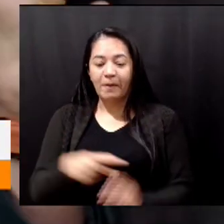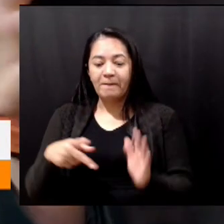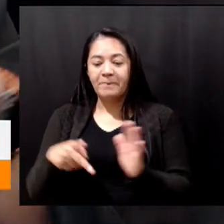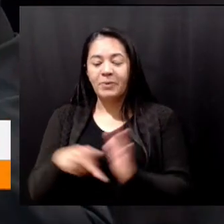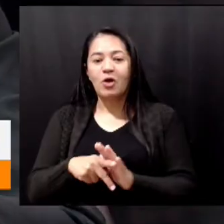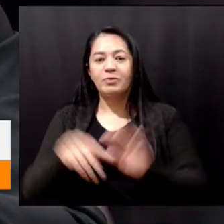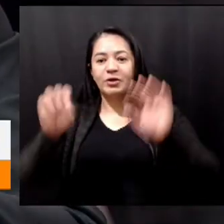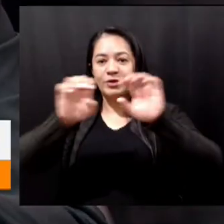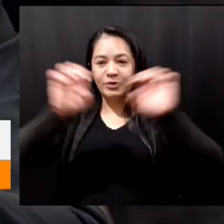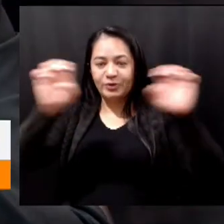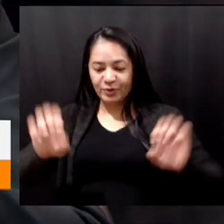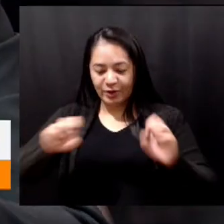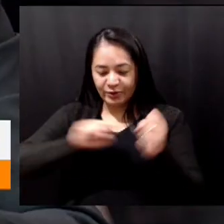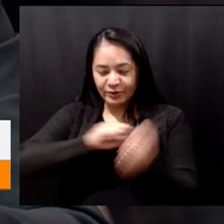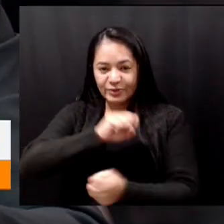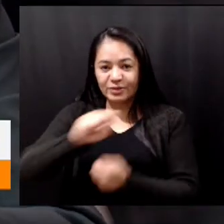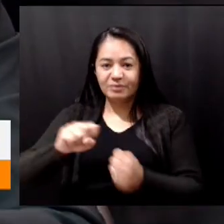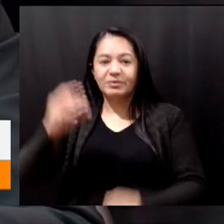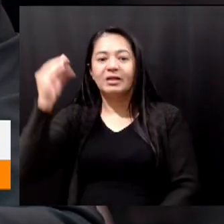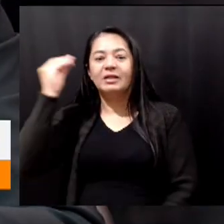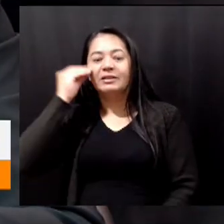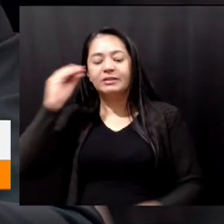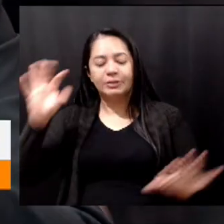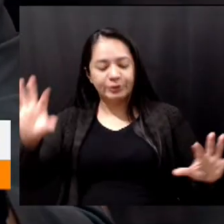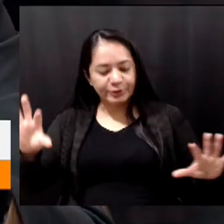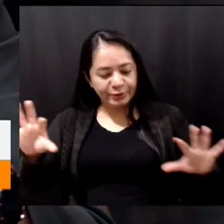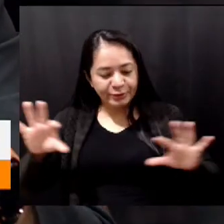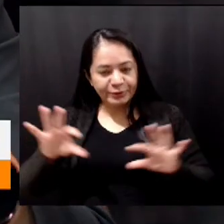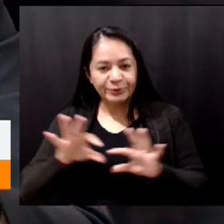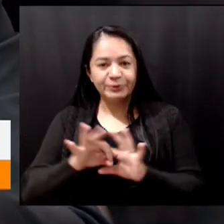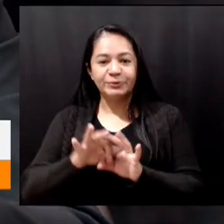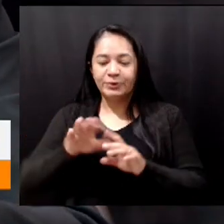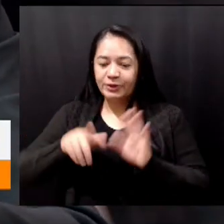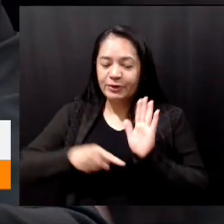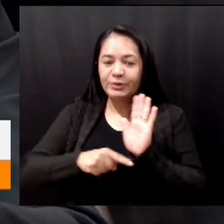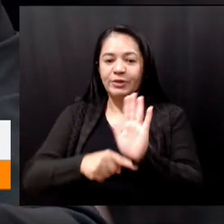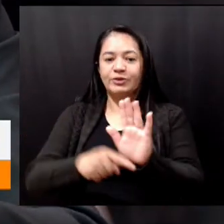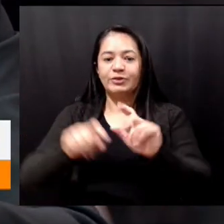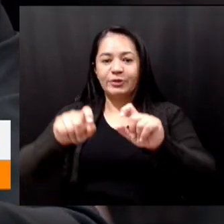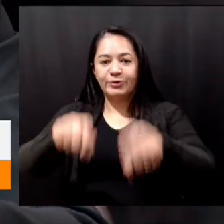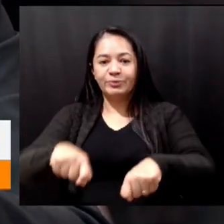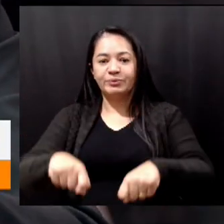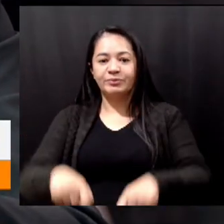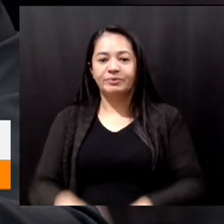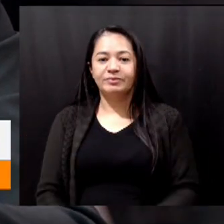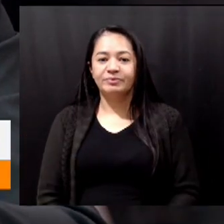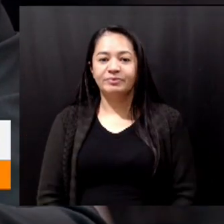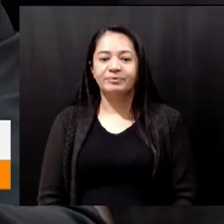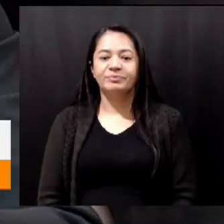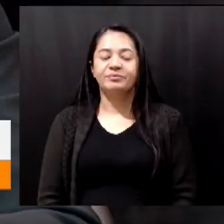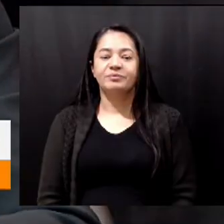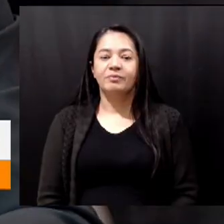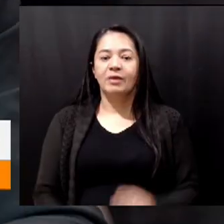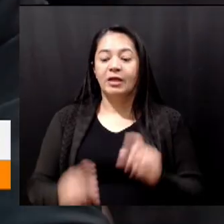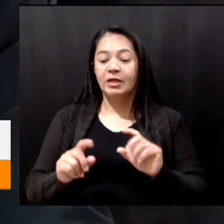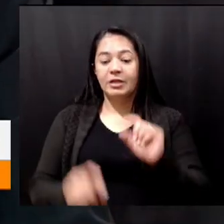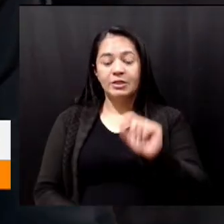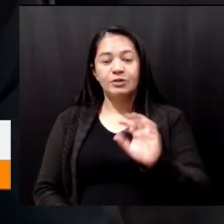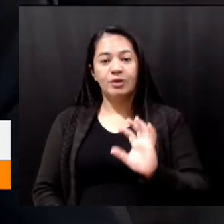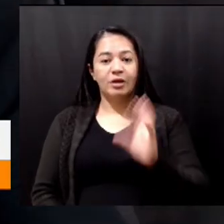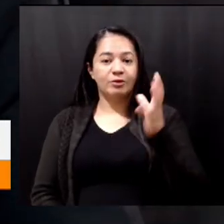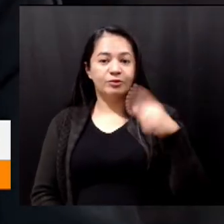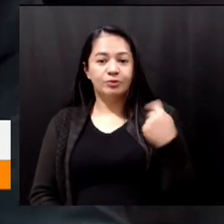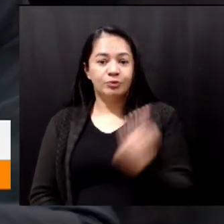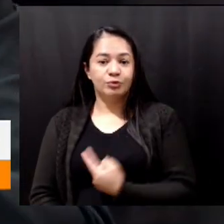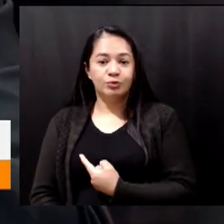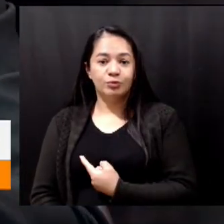fazer, unir as pontas e ajudar no possível que isso aconteça. Aí